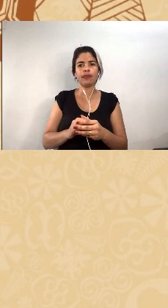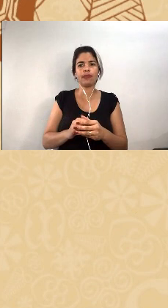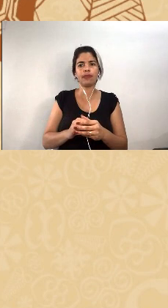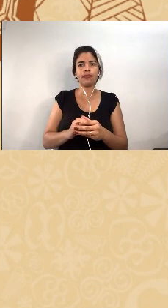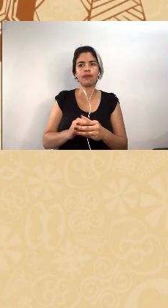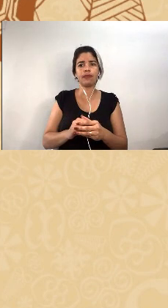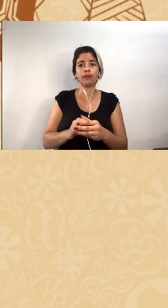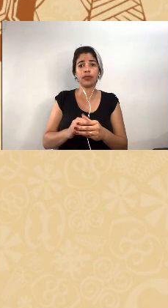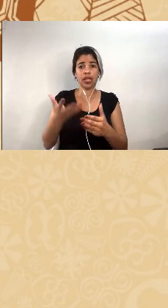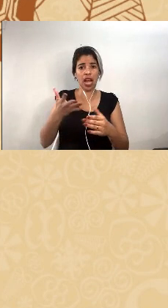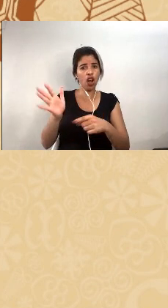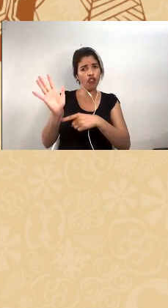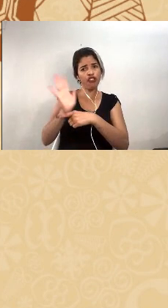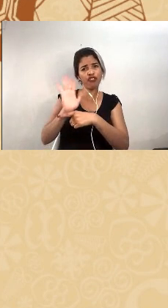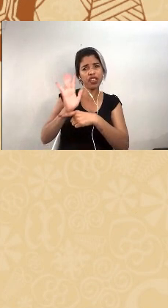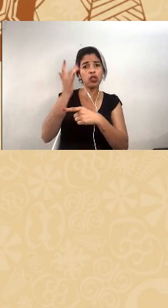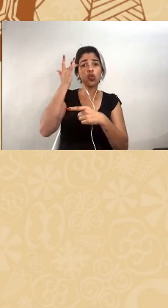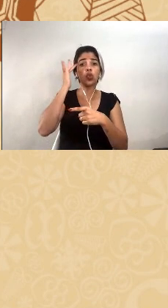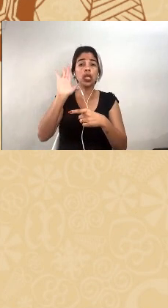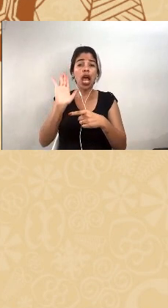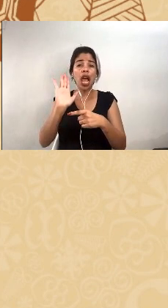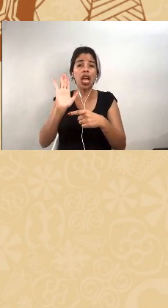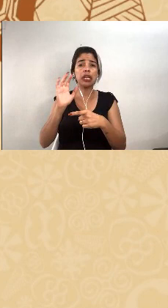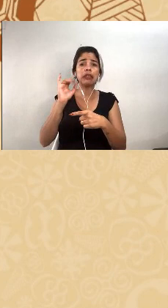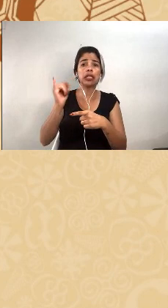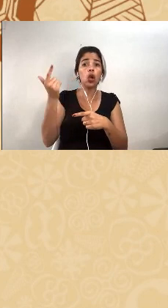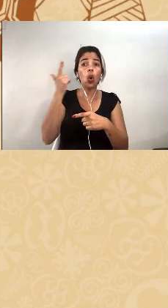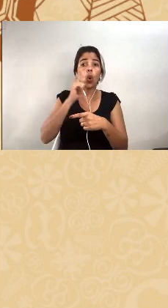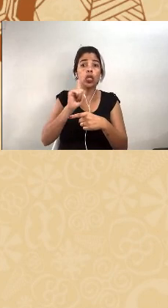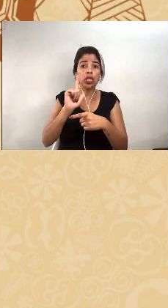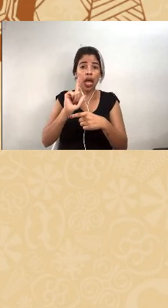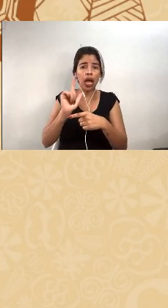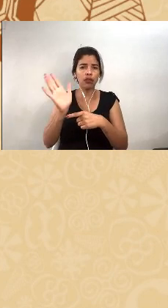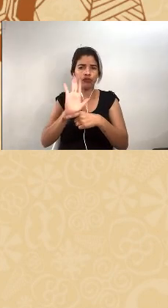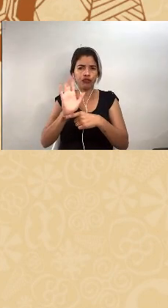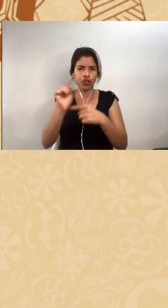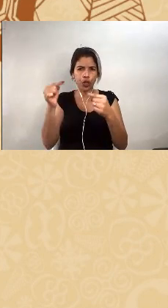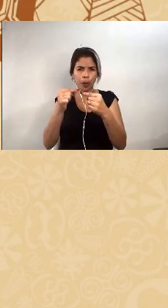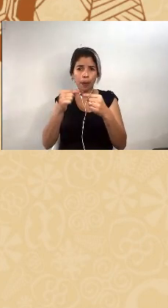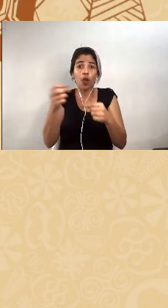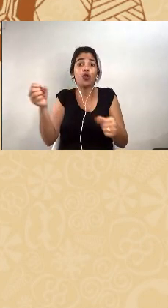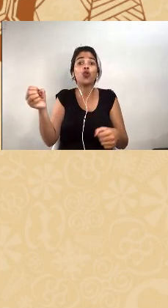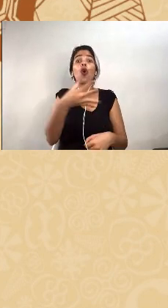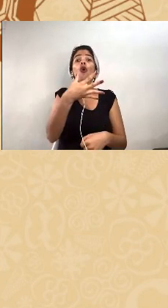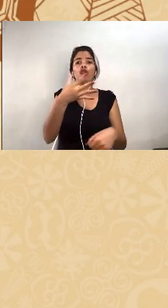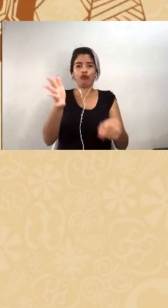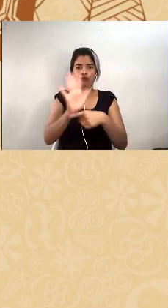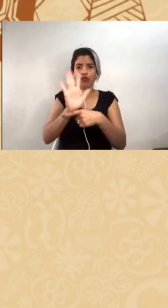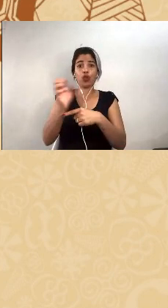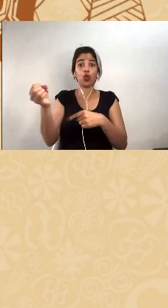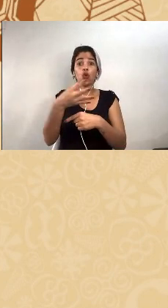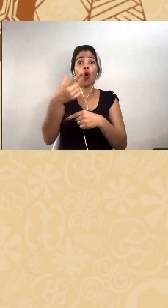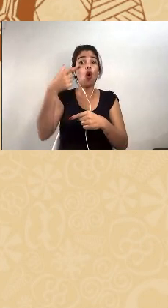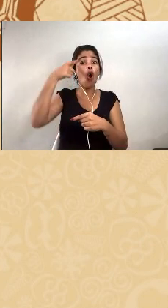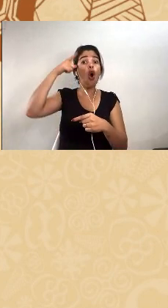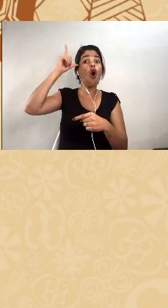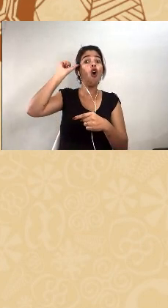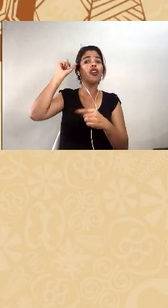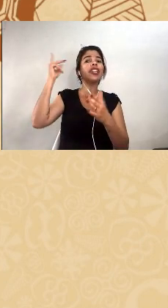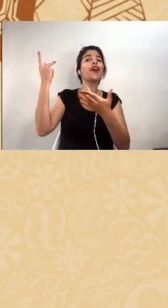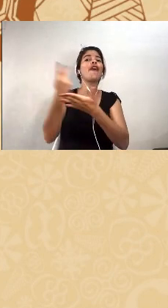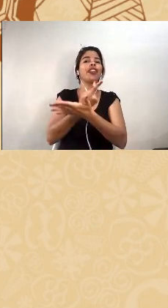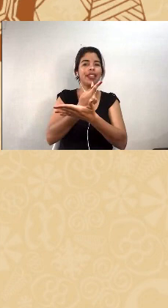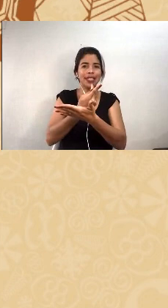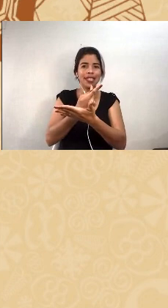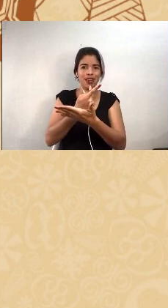queria passar um vídeo, não sei se vai rolar aqui, é um vídeo novo, super novo, aconteceu ontem esse fato, e